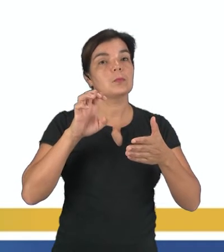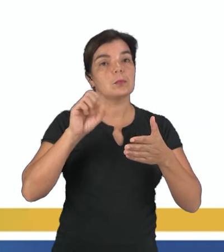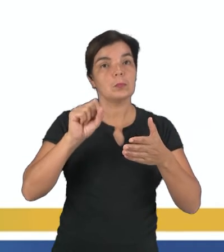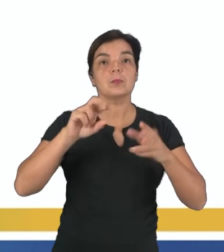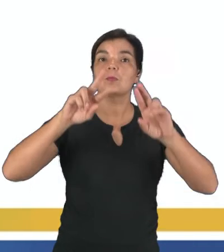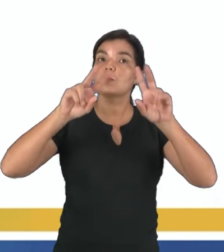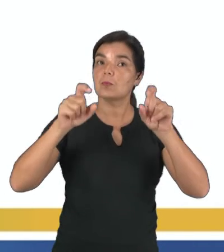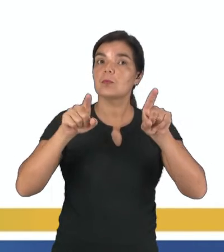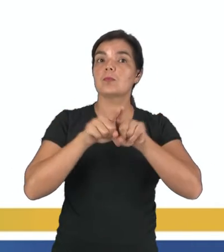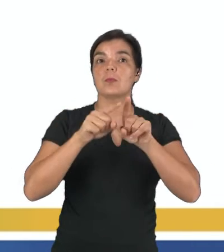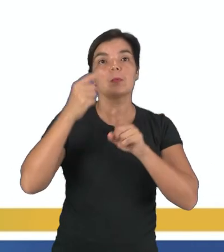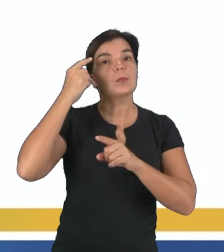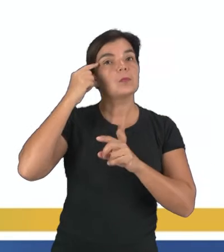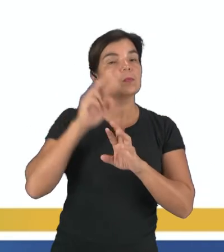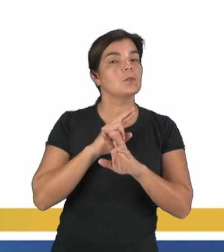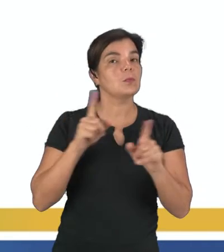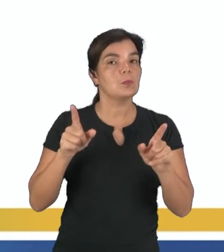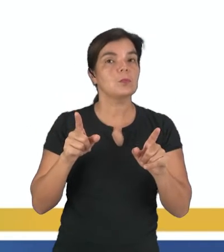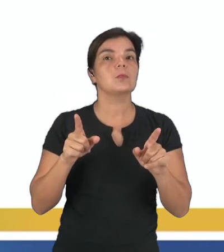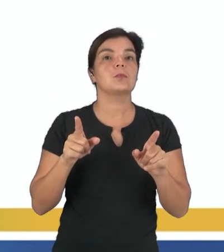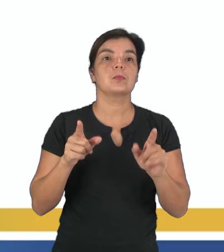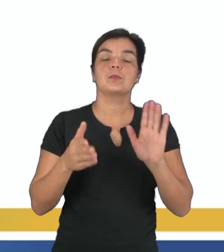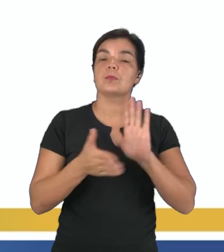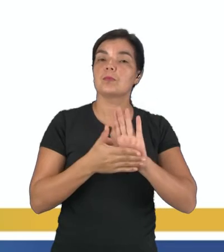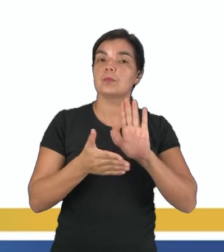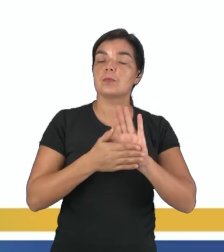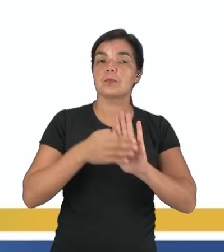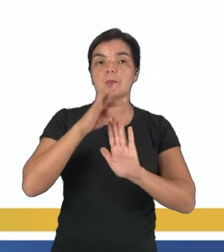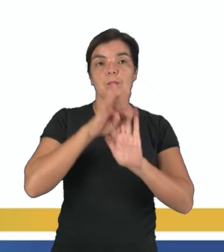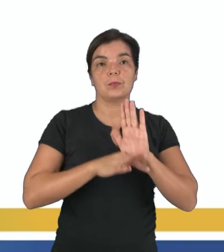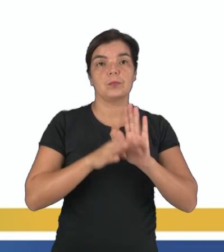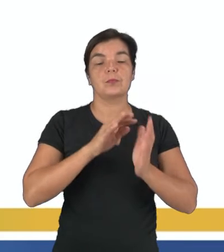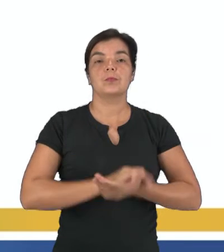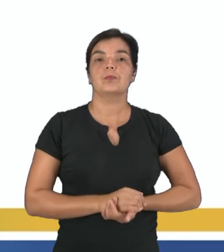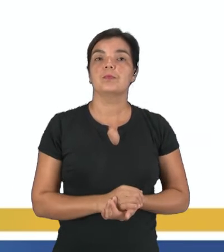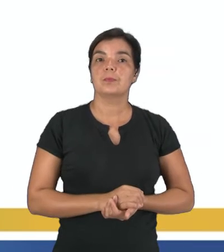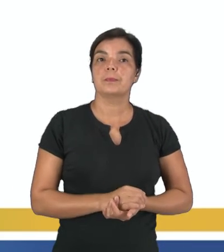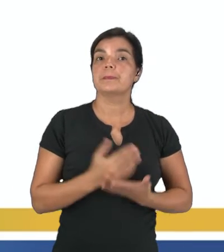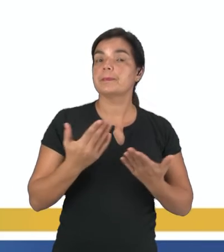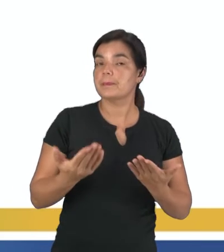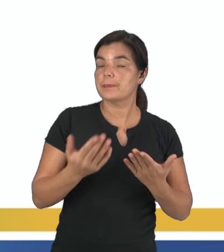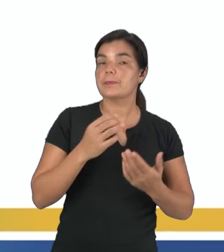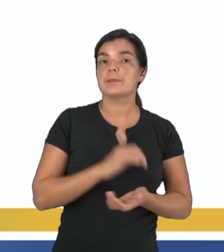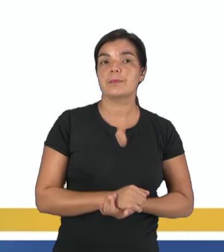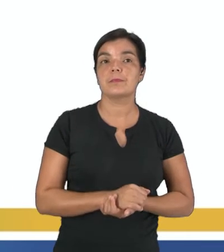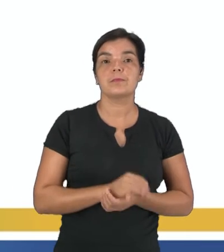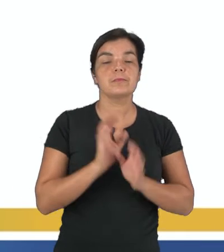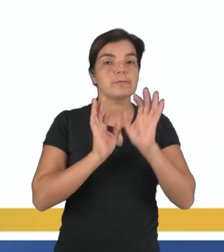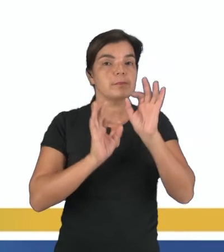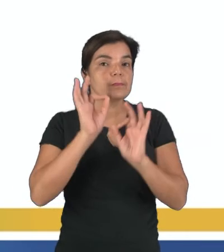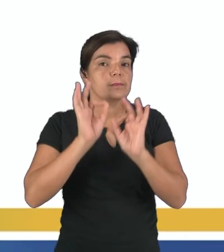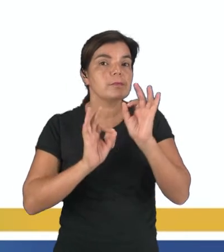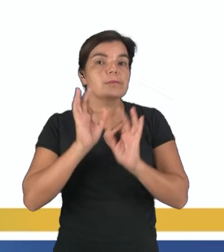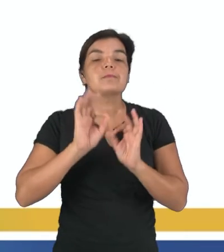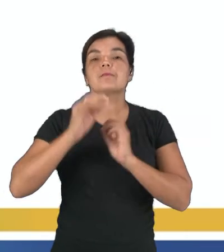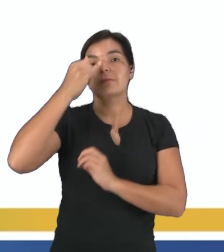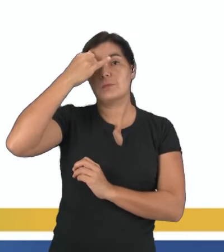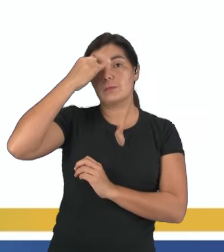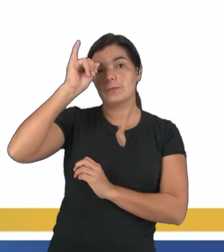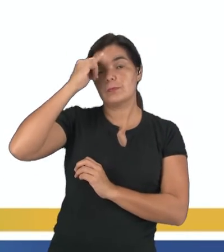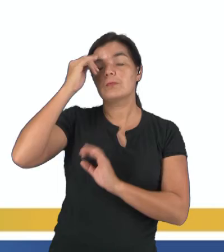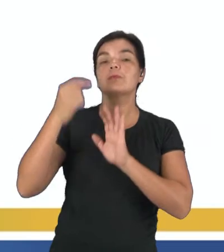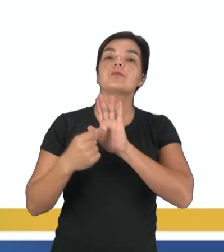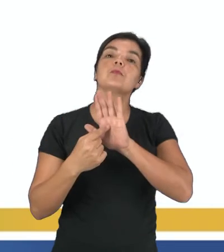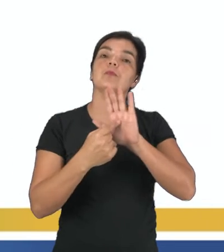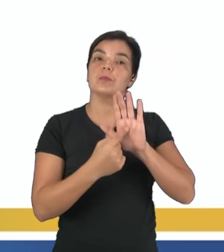ou seja, pensar o contrário daquilo proposto no texto. Então, ele está construindo ali uma ideia,